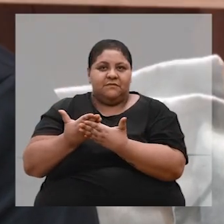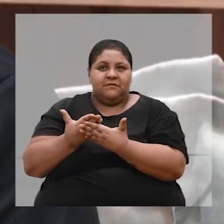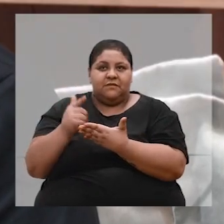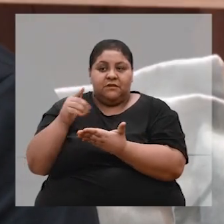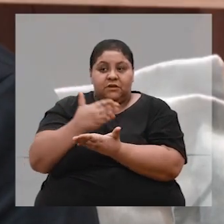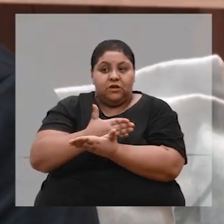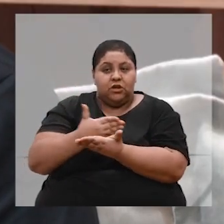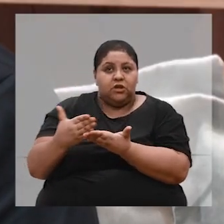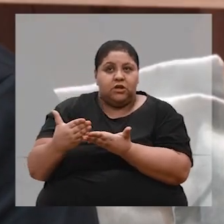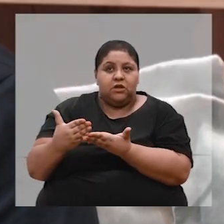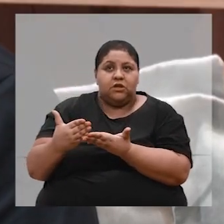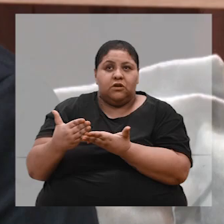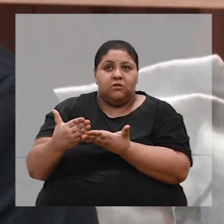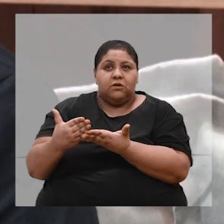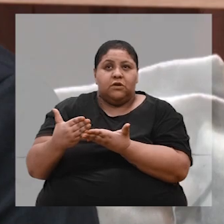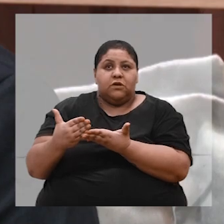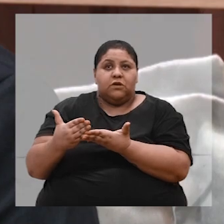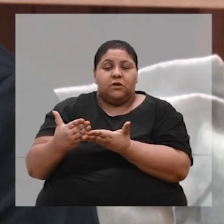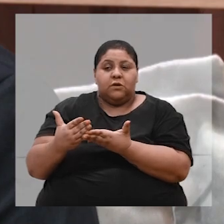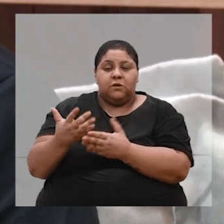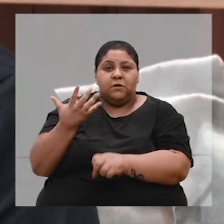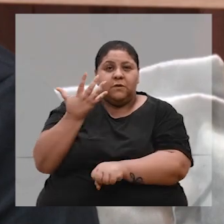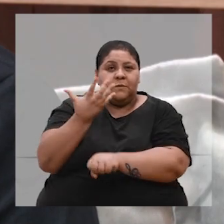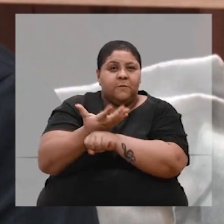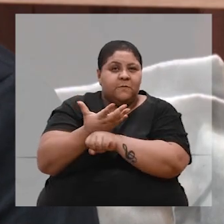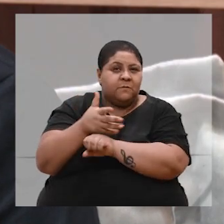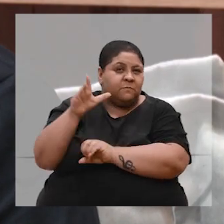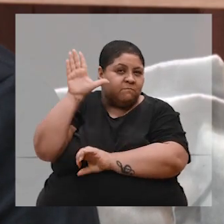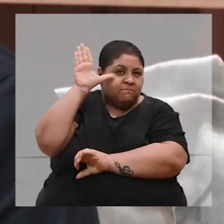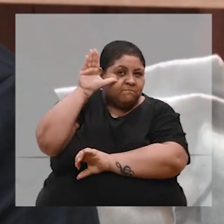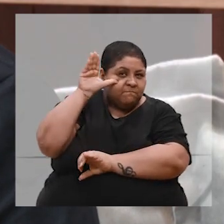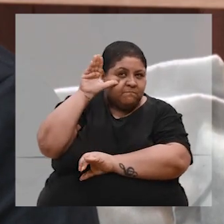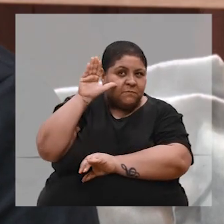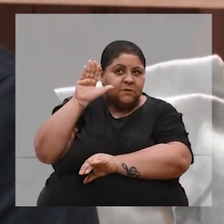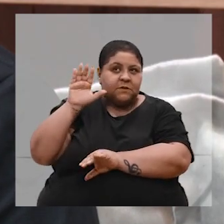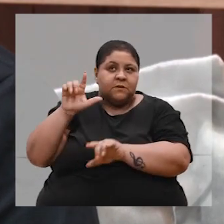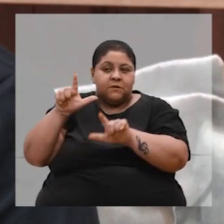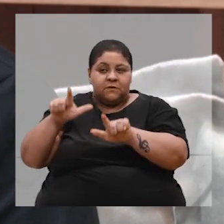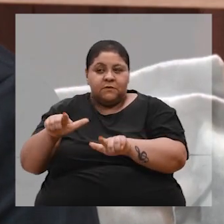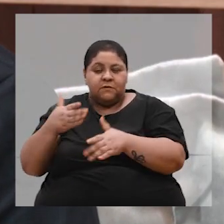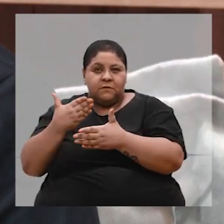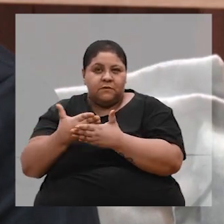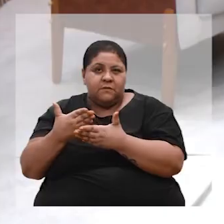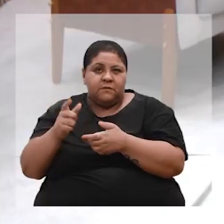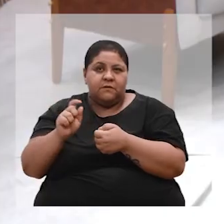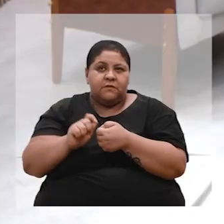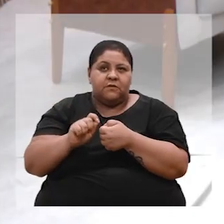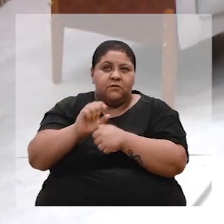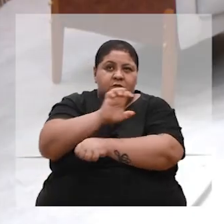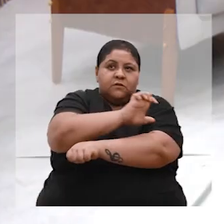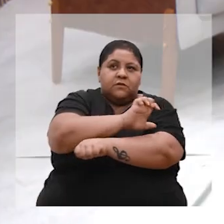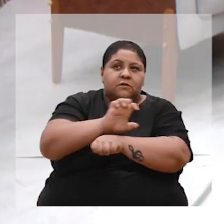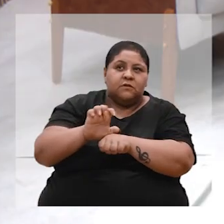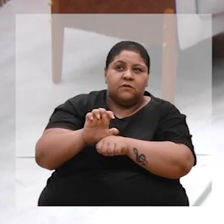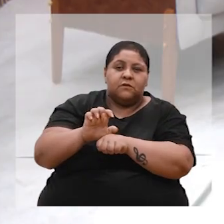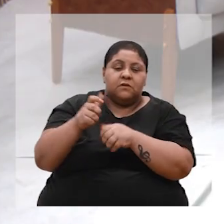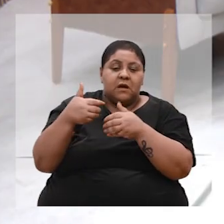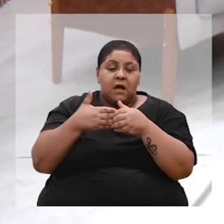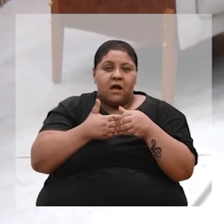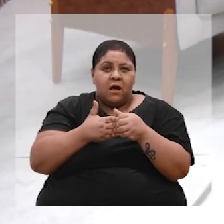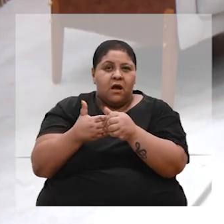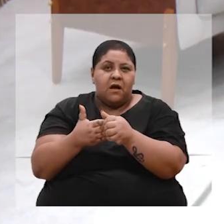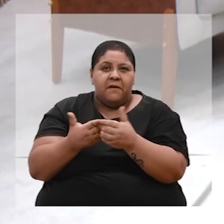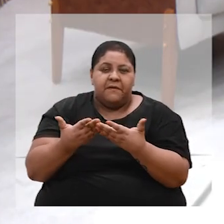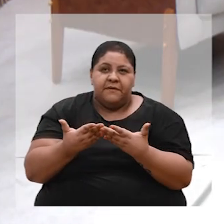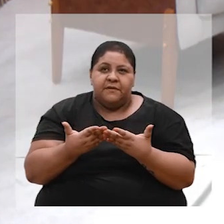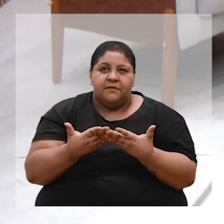então quando começou a chegar aquelas disciplinas, né, da observação em sala de aula, de tu fazer o estágio